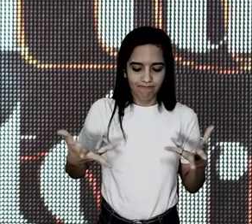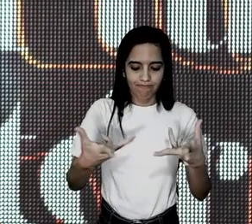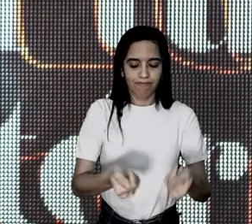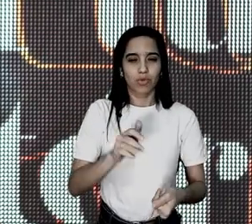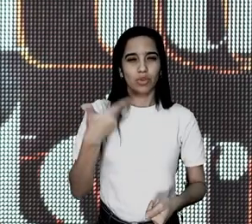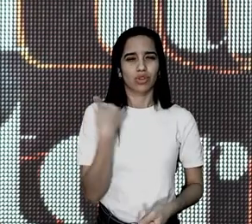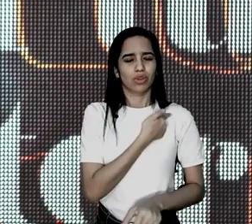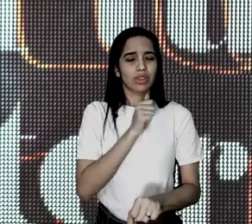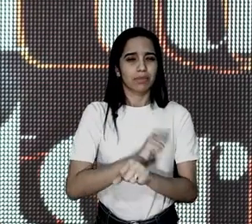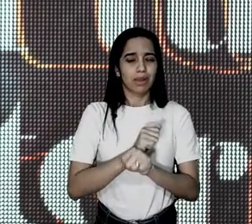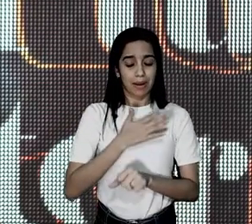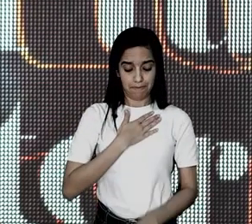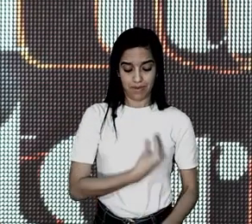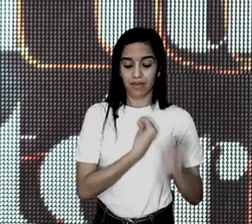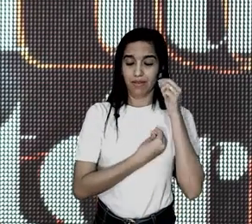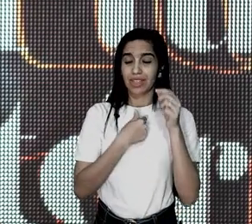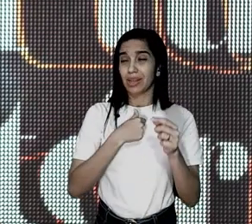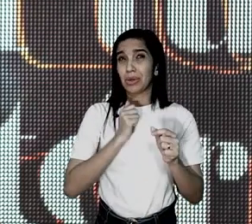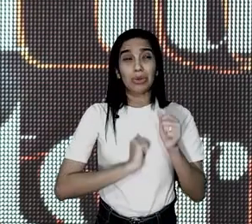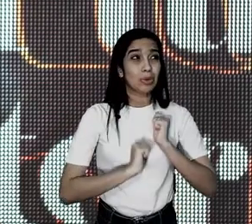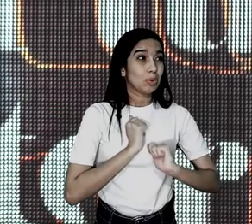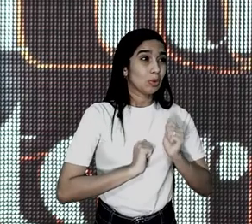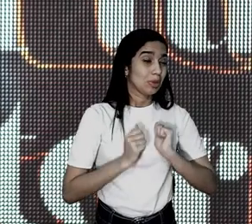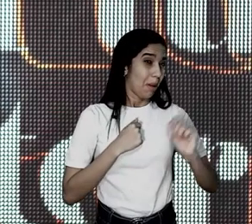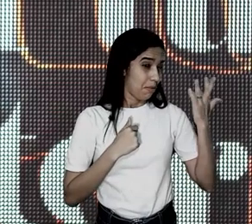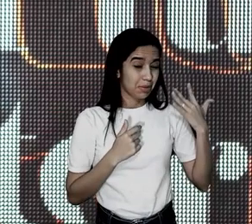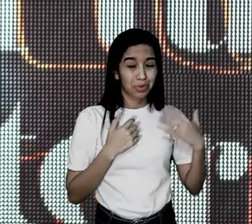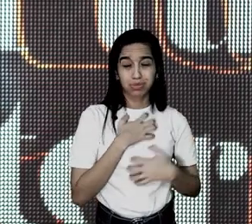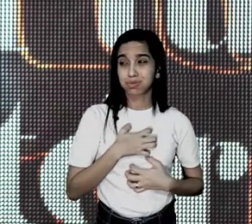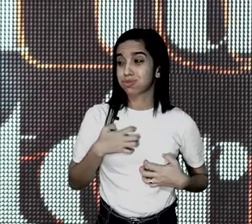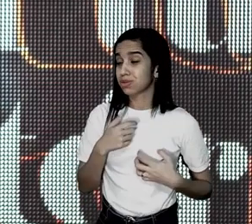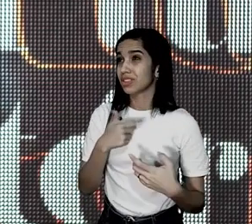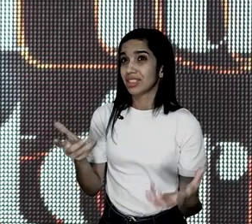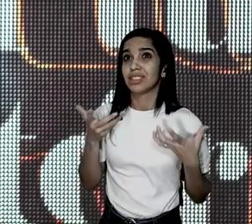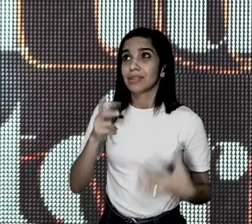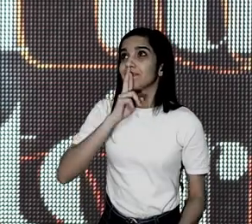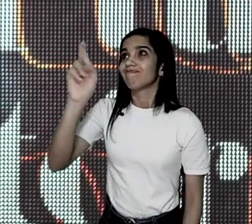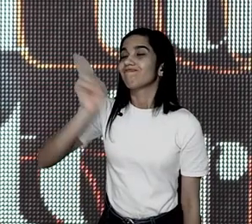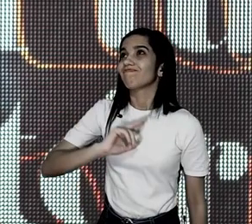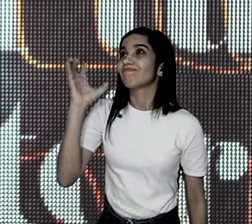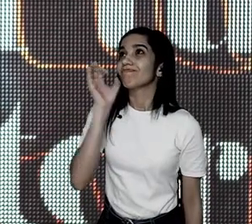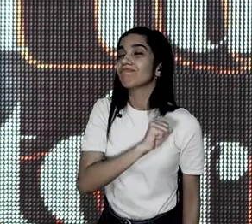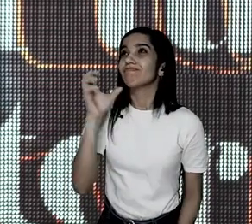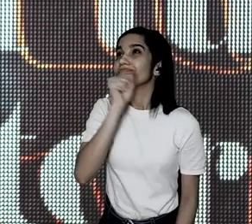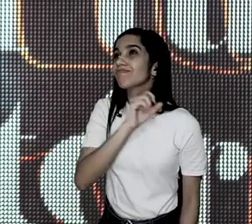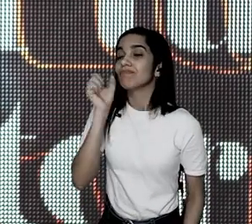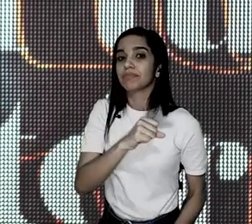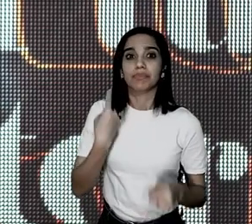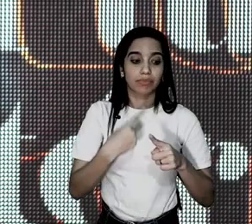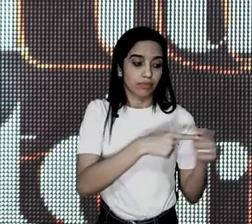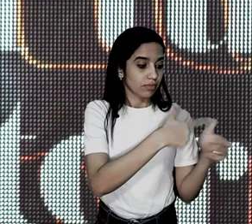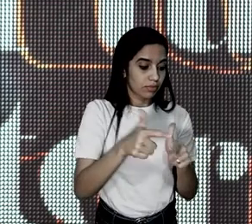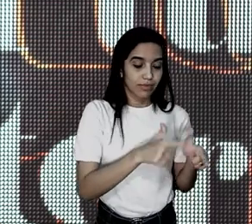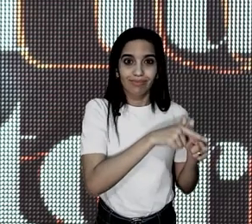esperamos. Quantas vezes na minha vida eu estava ansiosa, inquieta e queria essas respostas rápidas de Deus para a solução